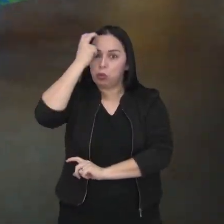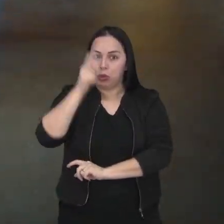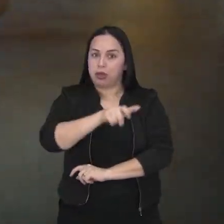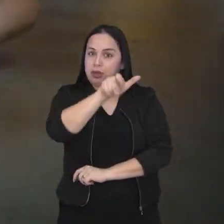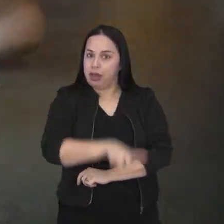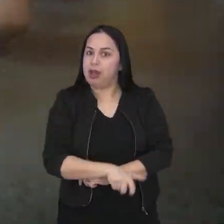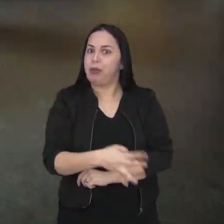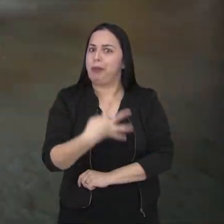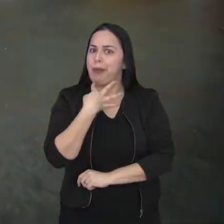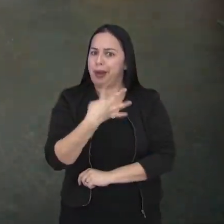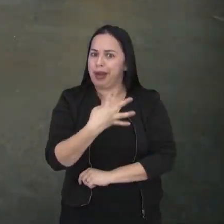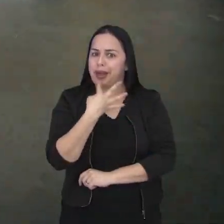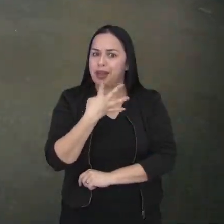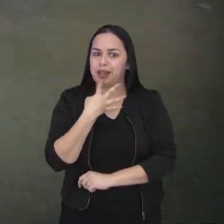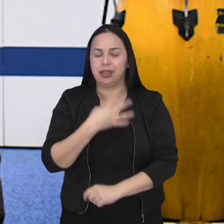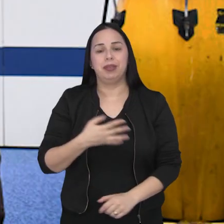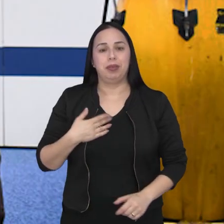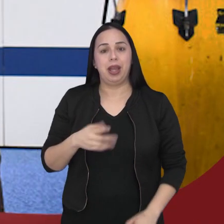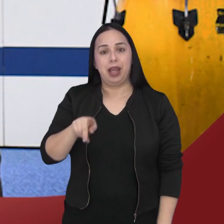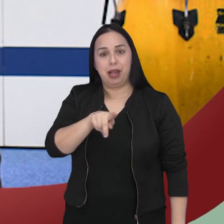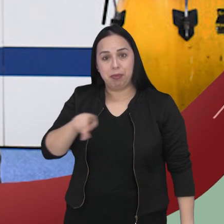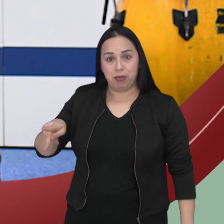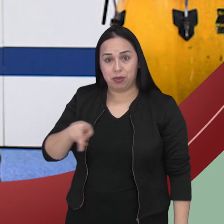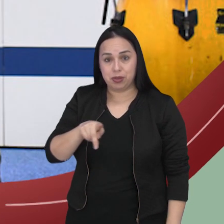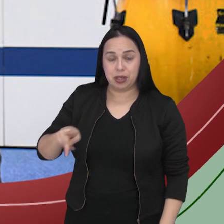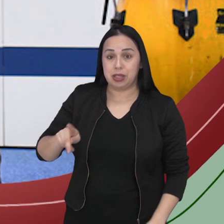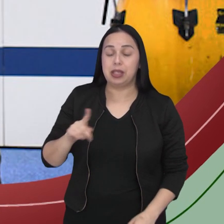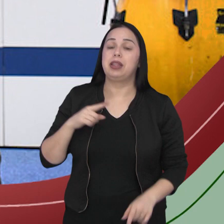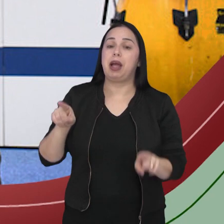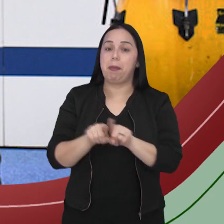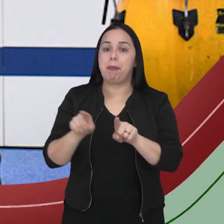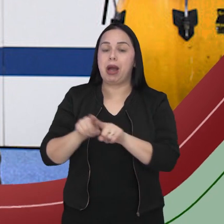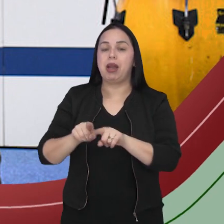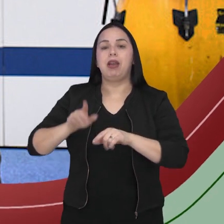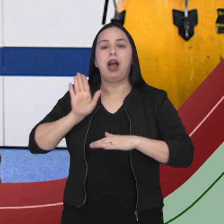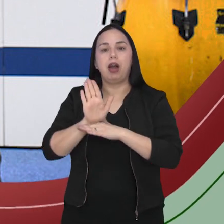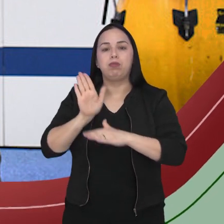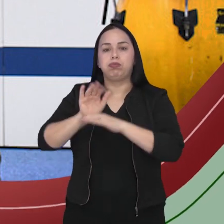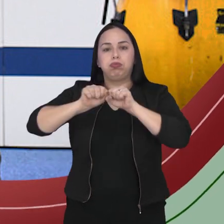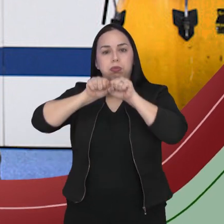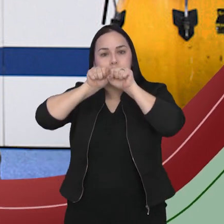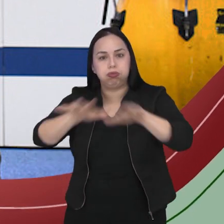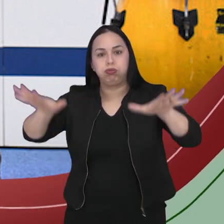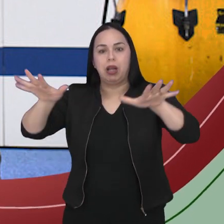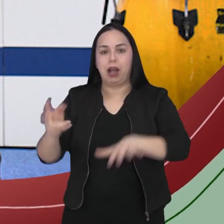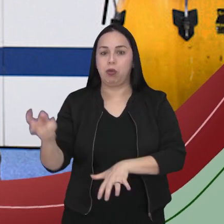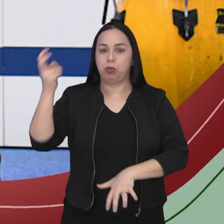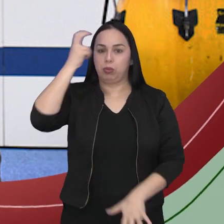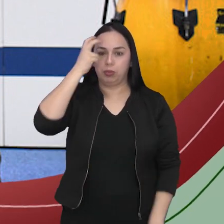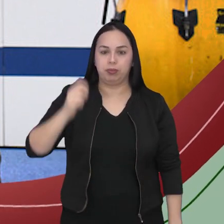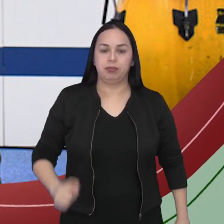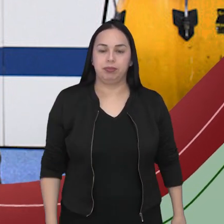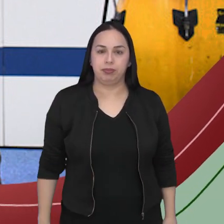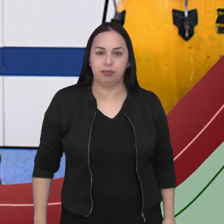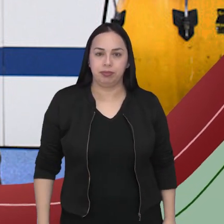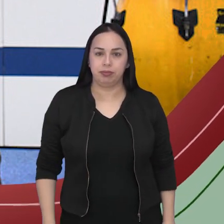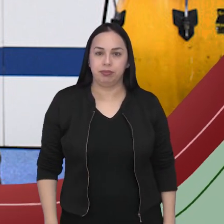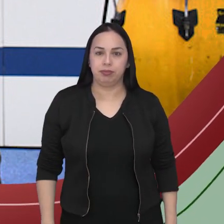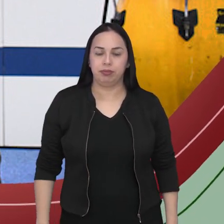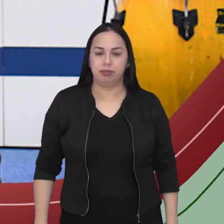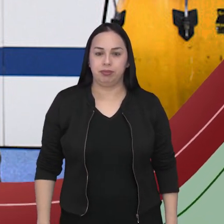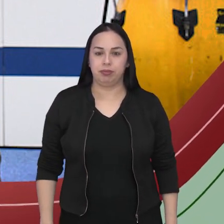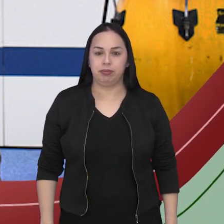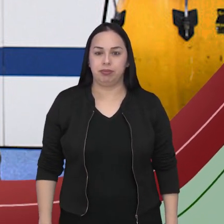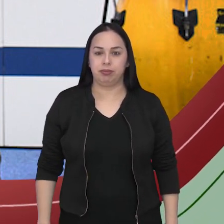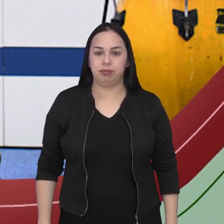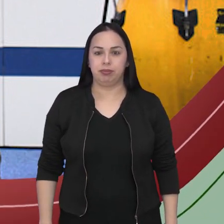nosso entrevistado conhece bem. Arte educador e precursor dessa manifestação na cidade.